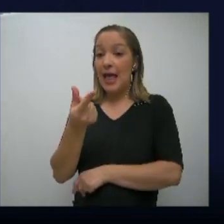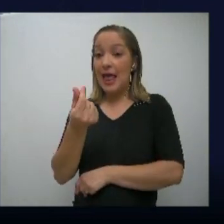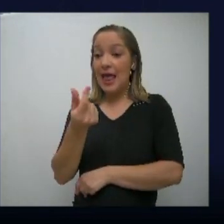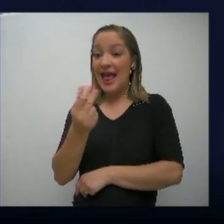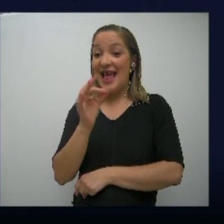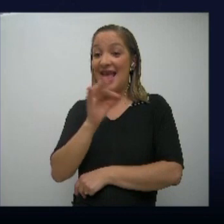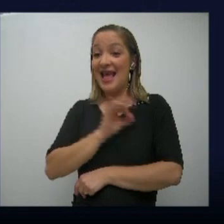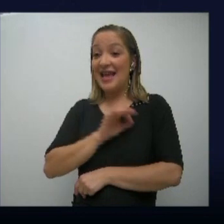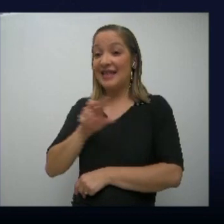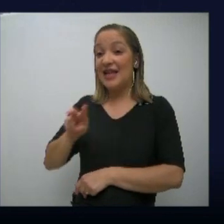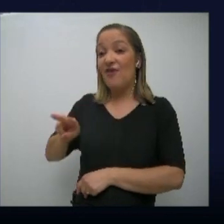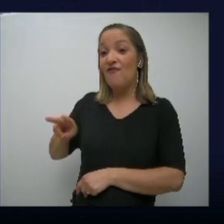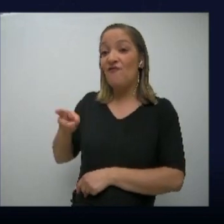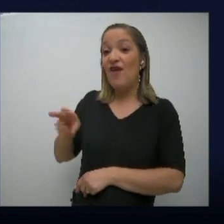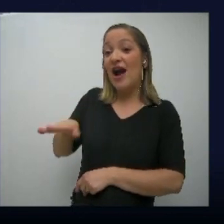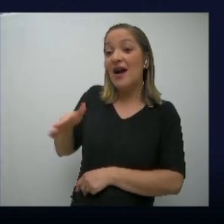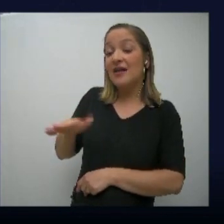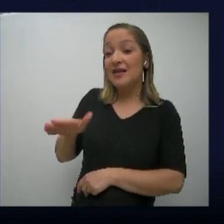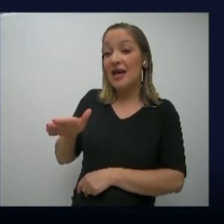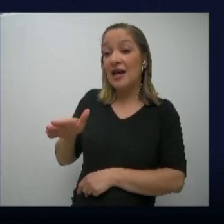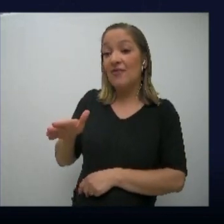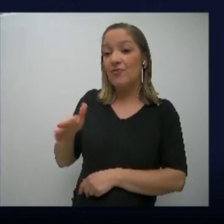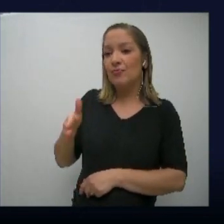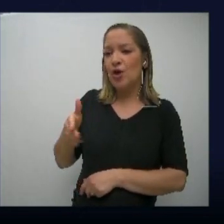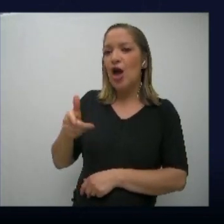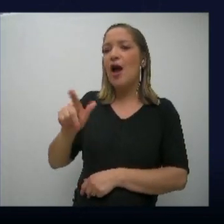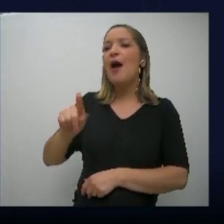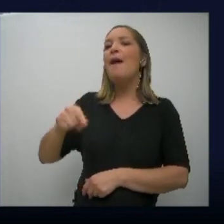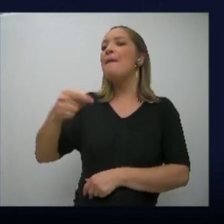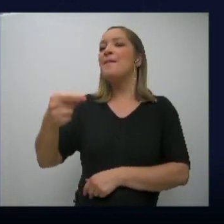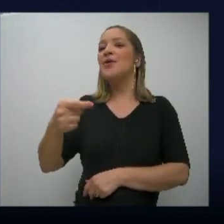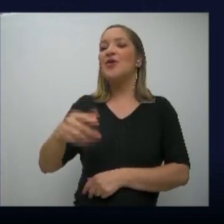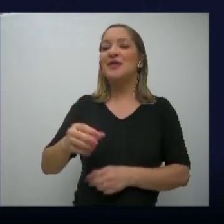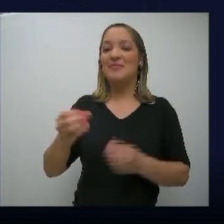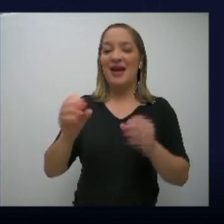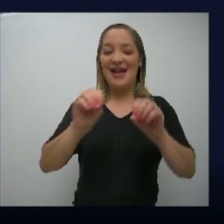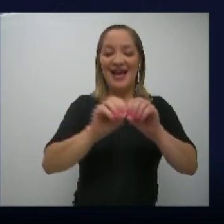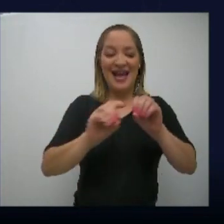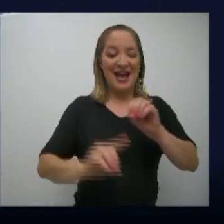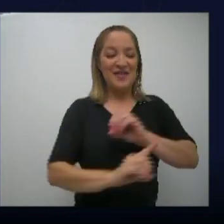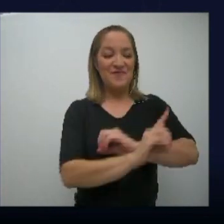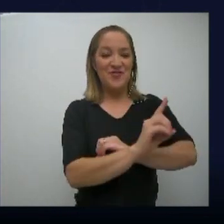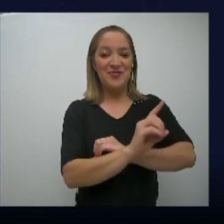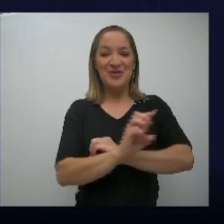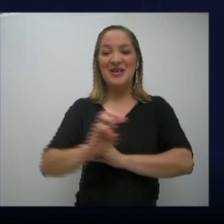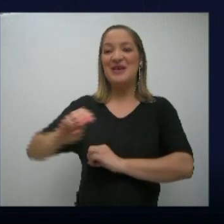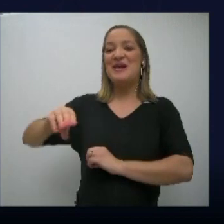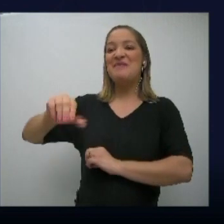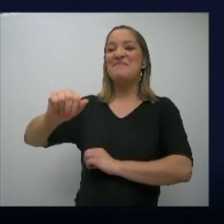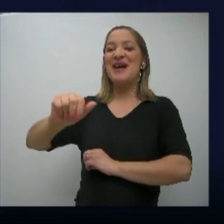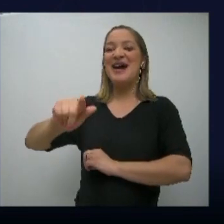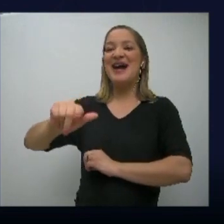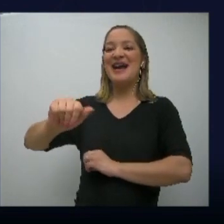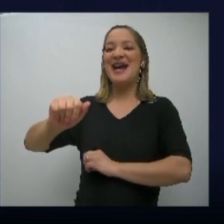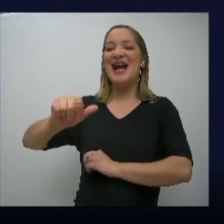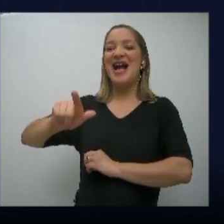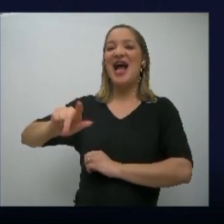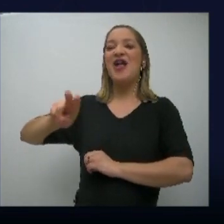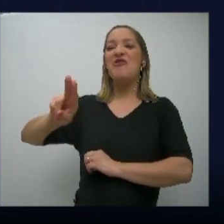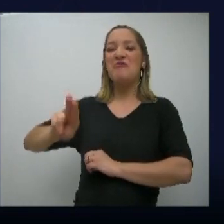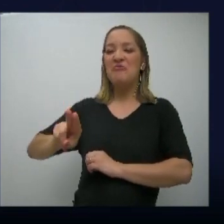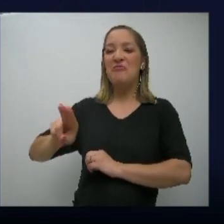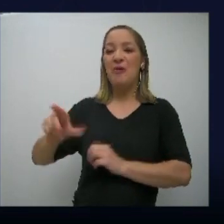qual é a próxima magalu iFood mercado de bolso ainda muito pequeno pelo potencial até